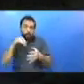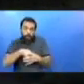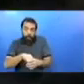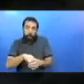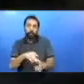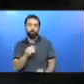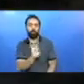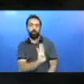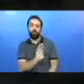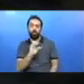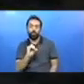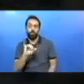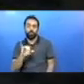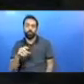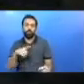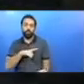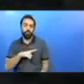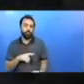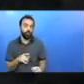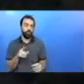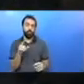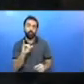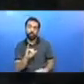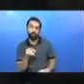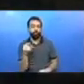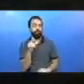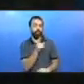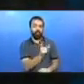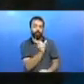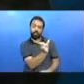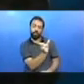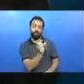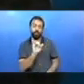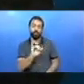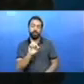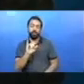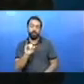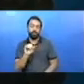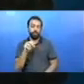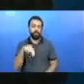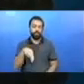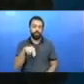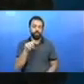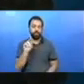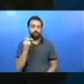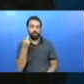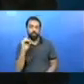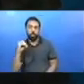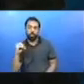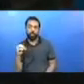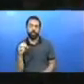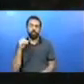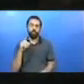chamamos de diminutivo, é uma forma mais carinhosa de falar. Por exemplo, olhem, nós temos um cachorro e nós chamamos ele de cachorrinho. É uma